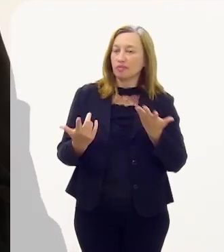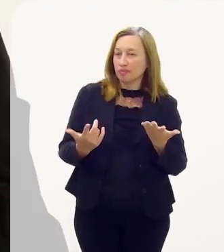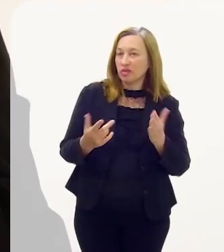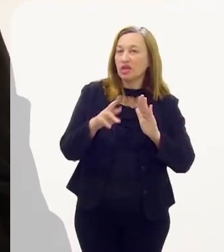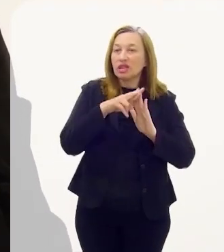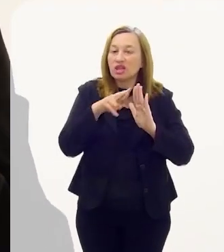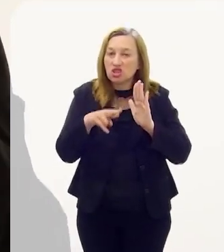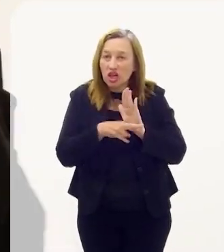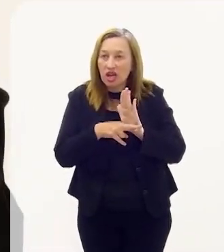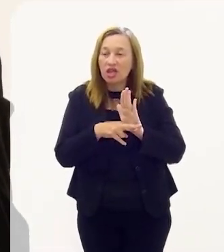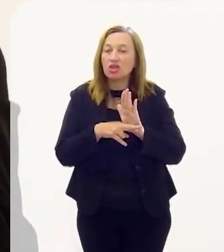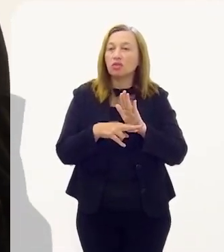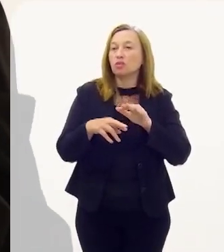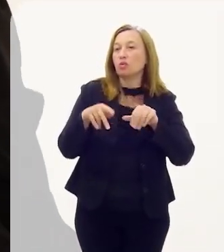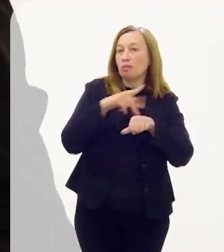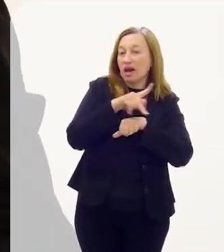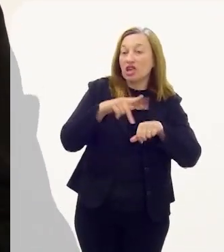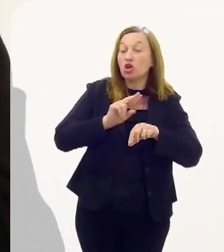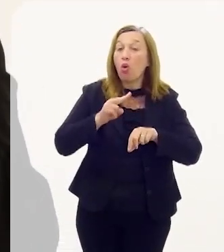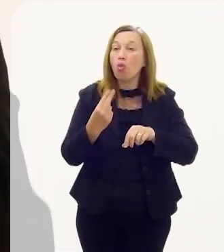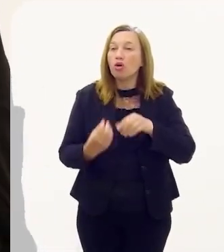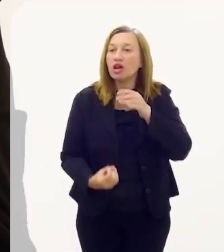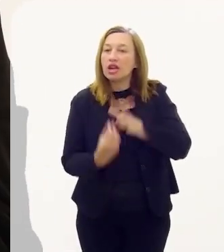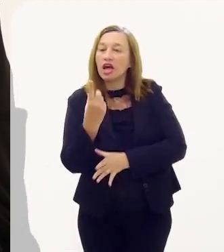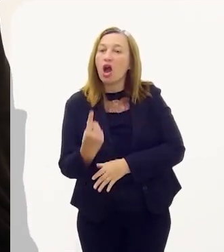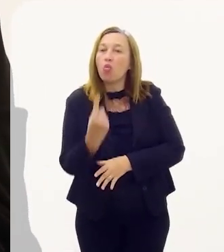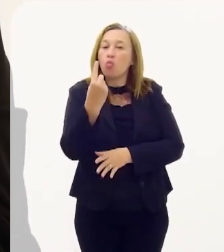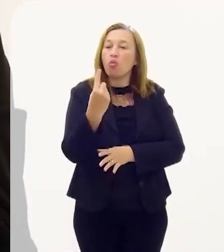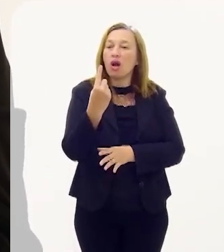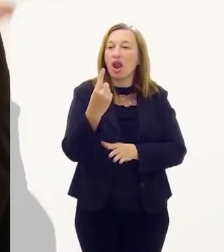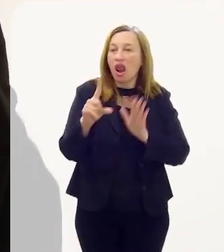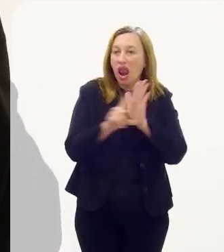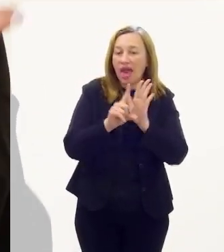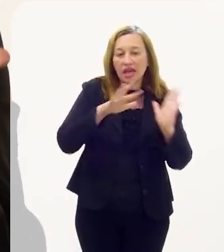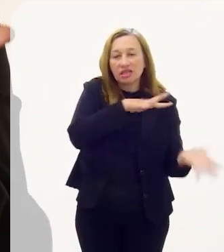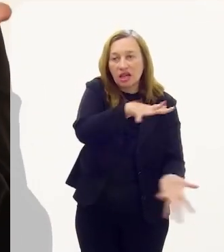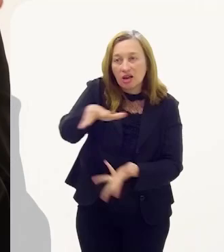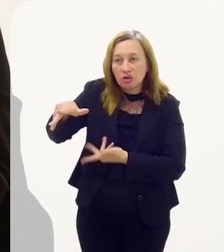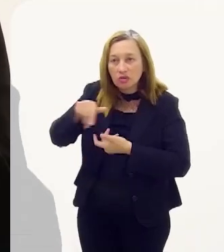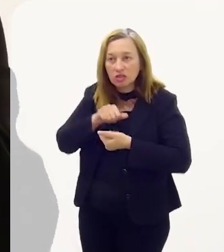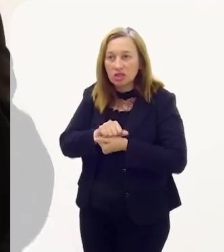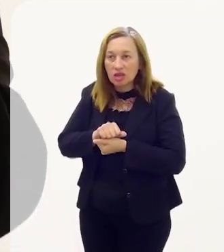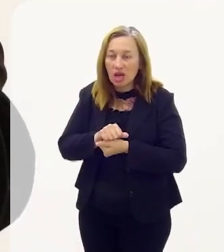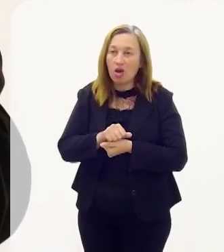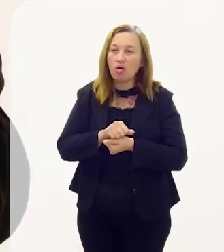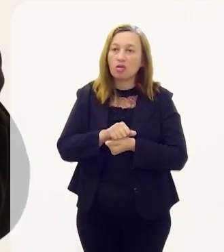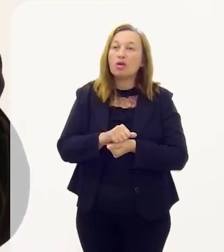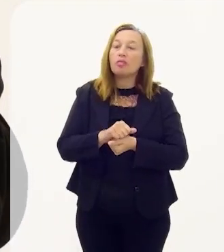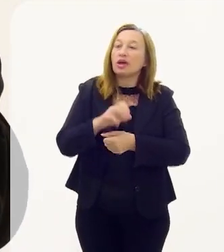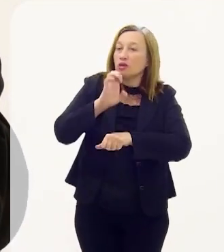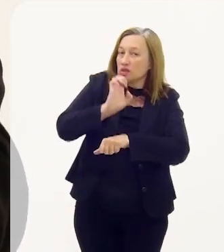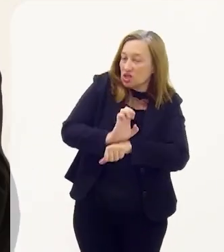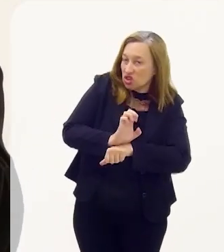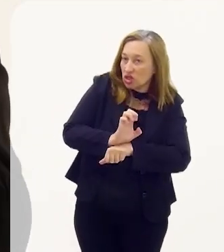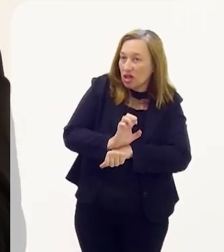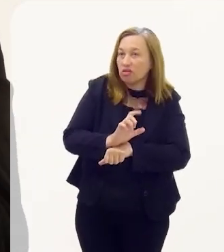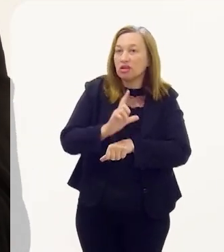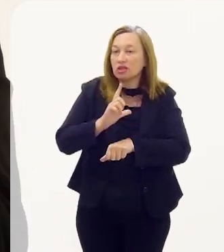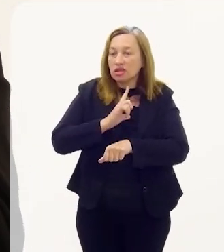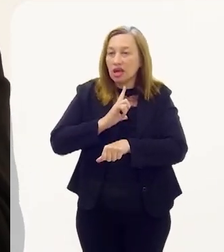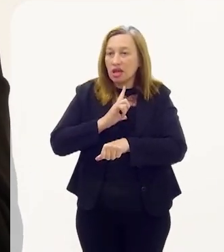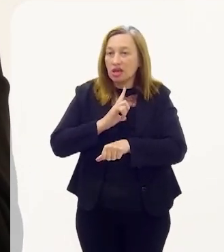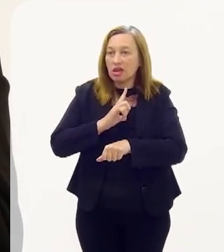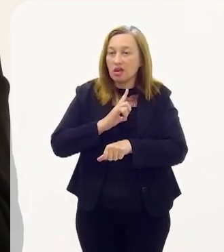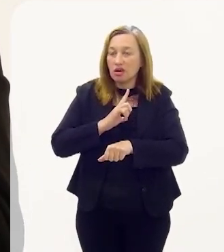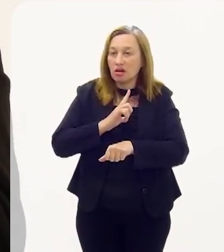as leis dos países, ou até a criação de uma lei internacional comum, né, mas que, de qualquer forma, para que os Estados tenham,